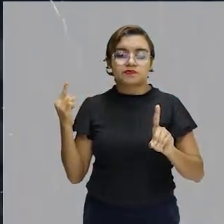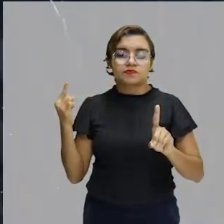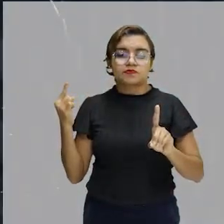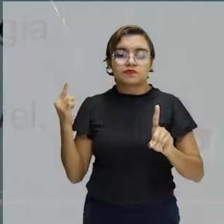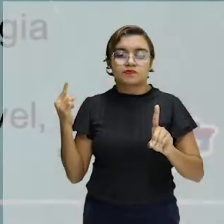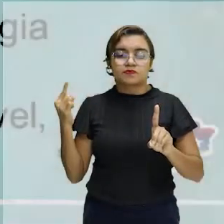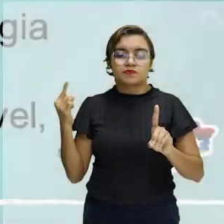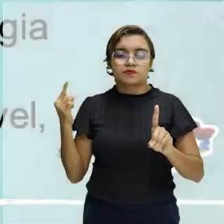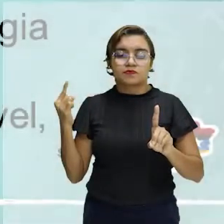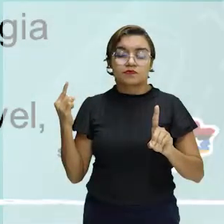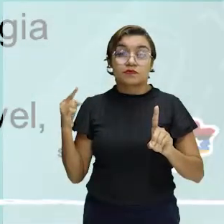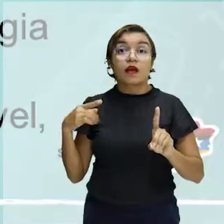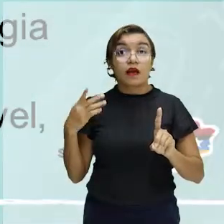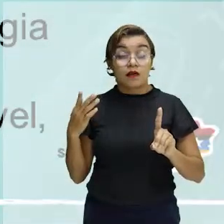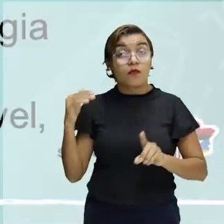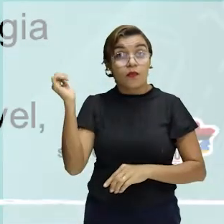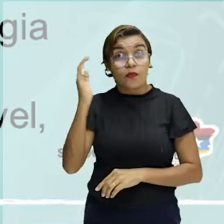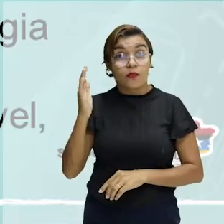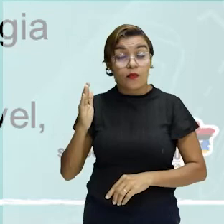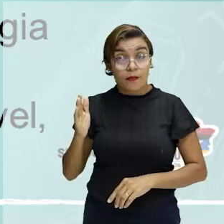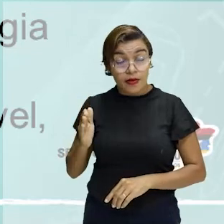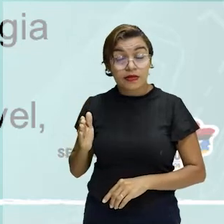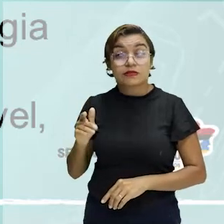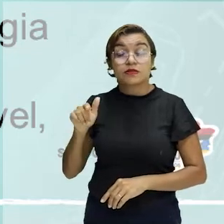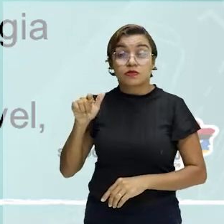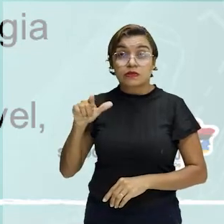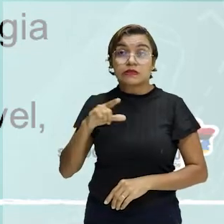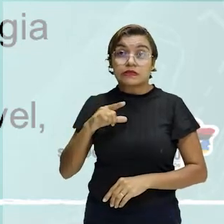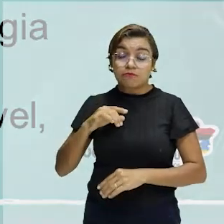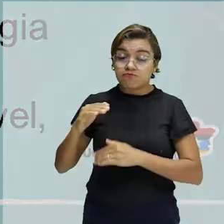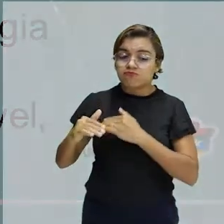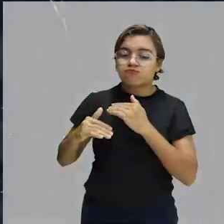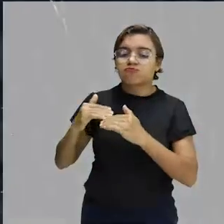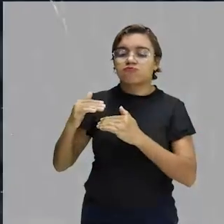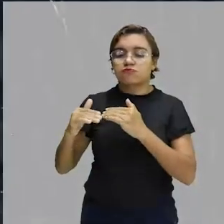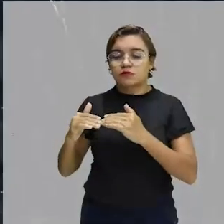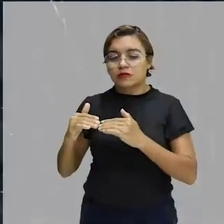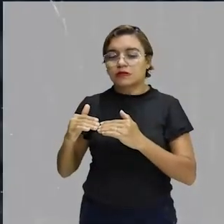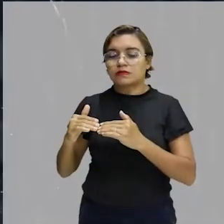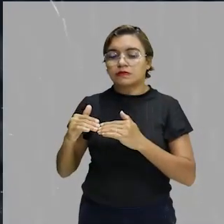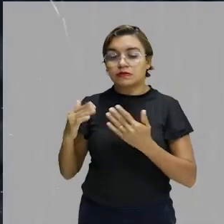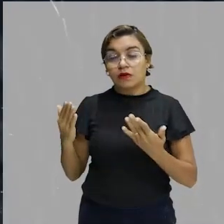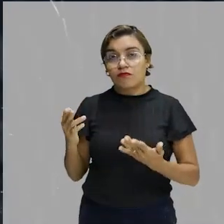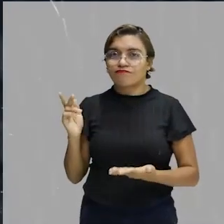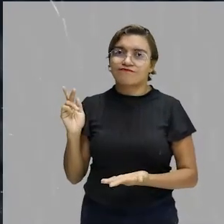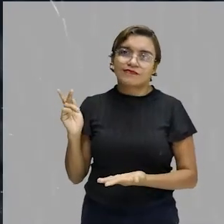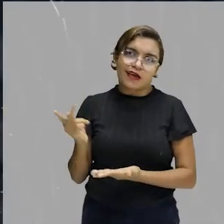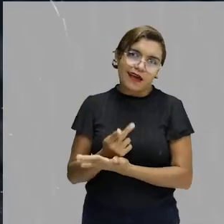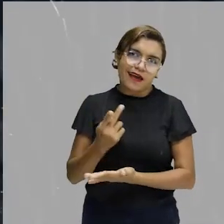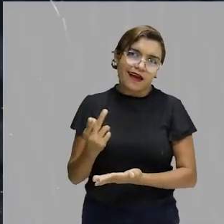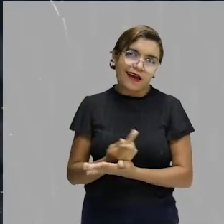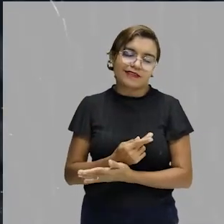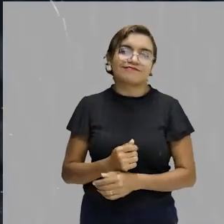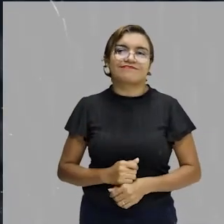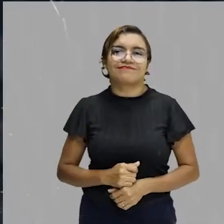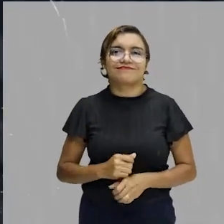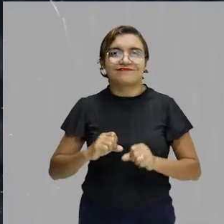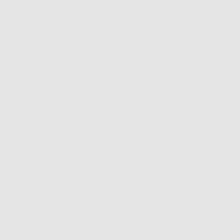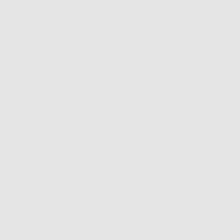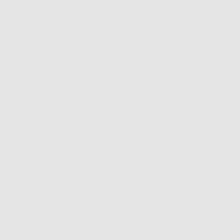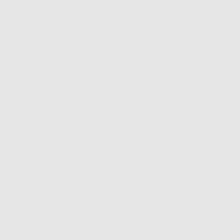vento. Na realidade, o Brasil vem investindo nesse processo, então isso aqui é muito falso. Galera, valeu!